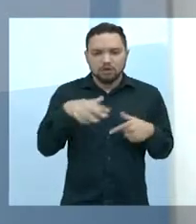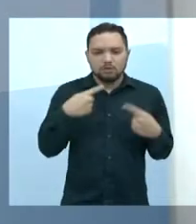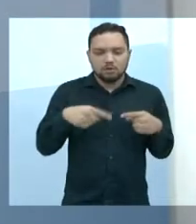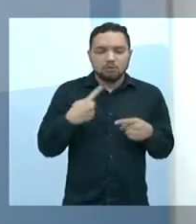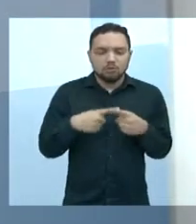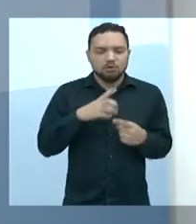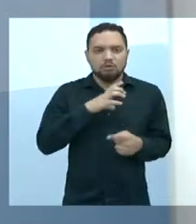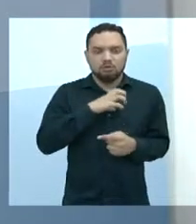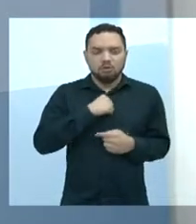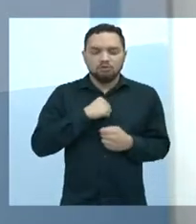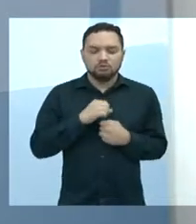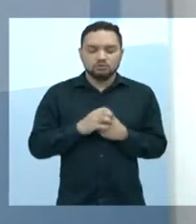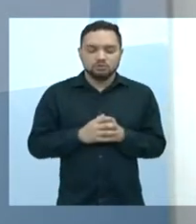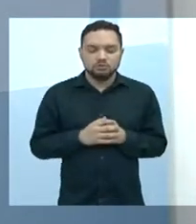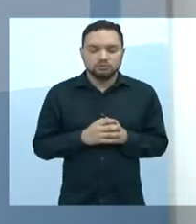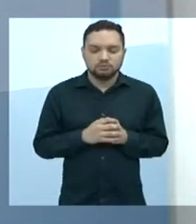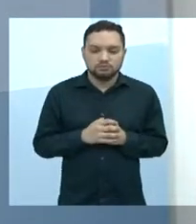mas,